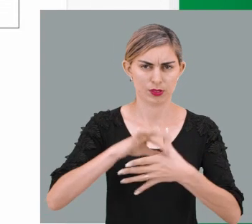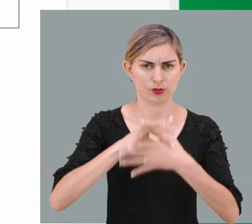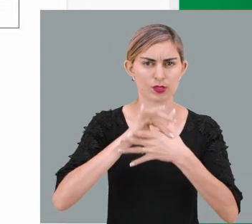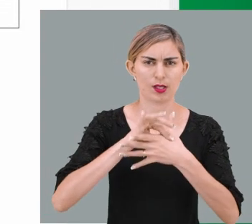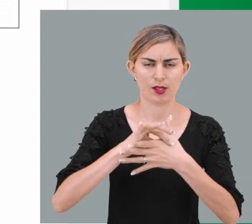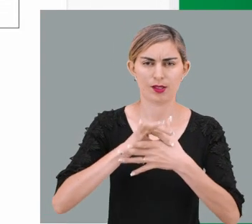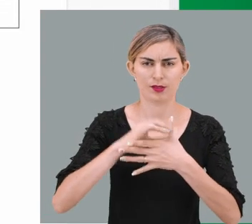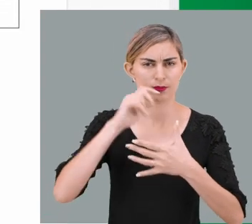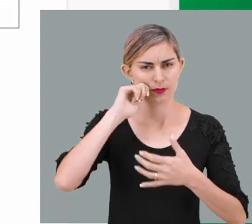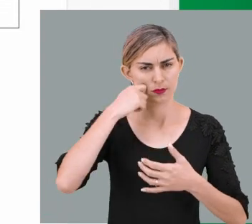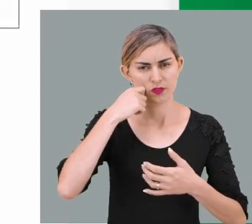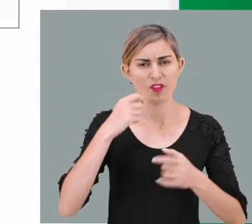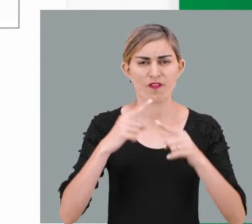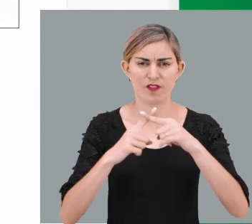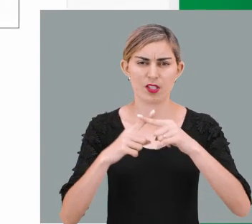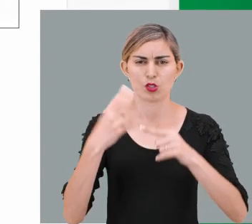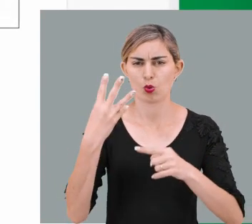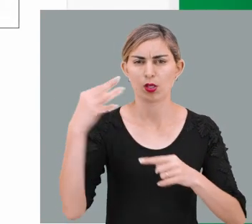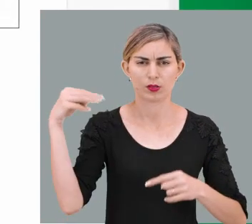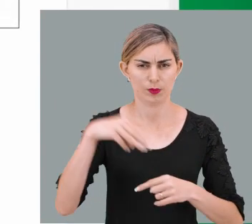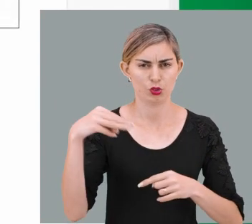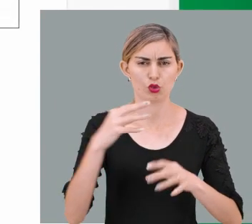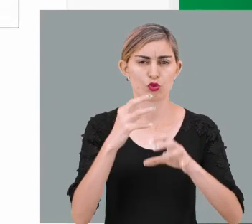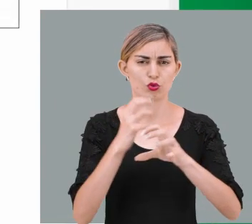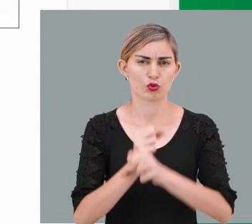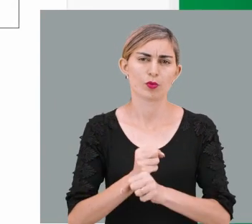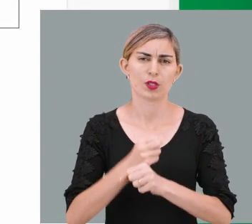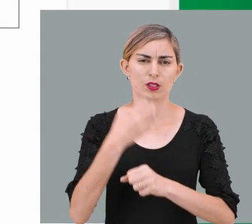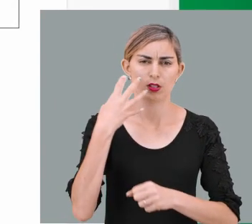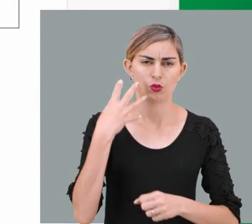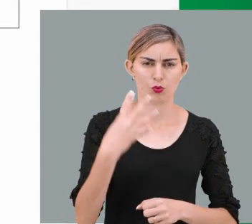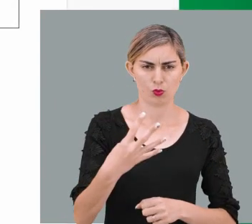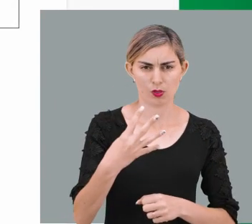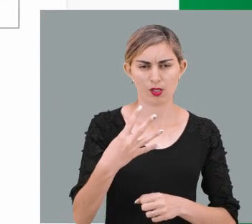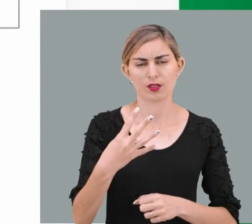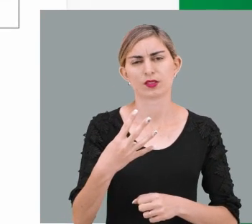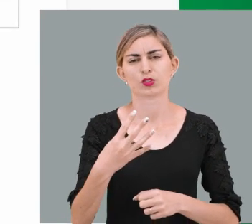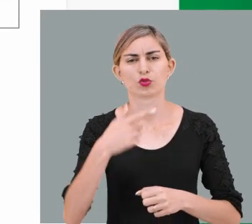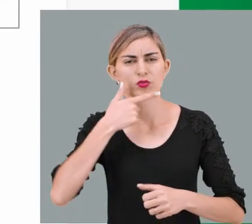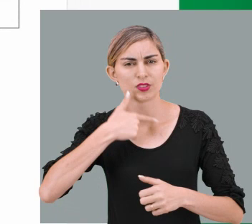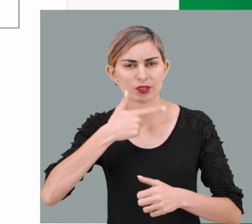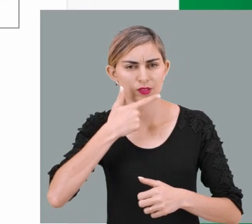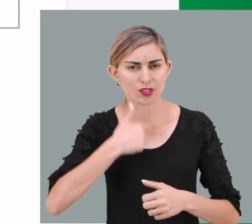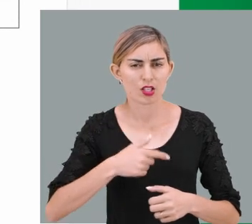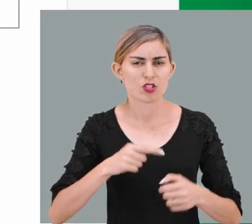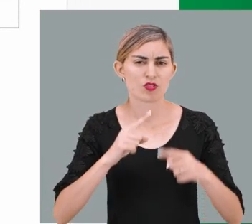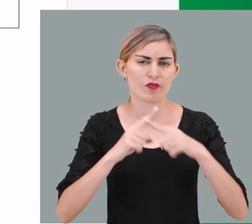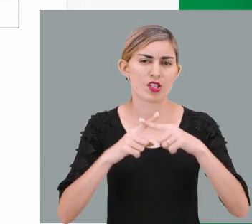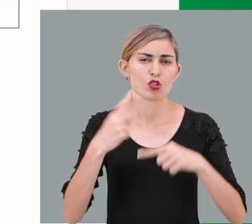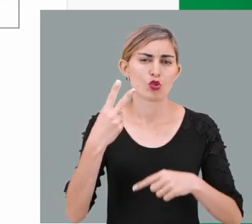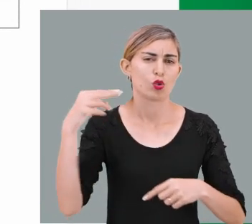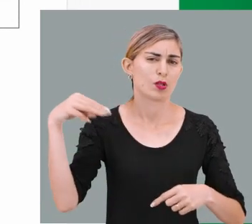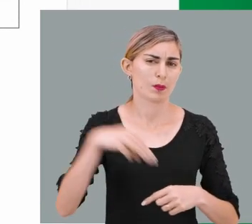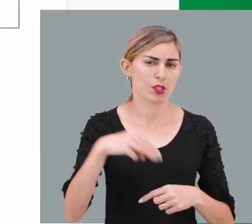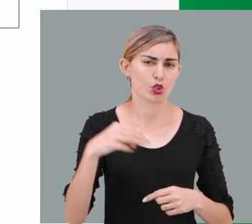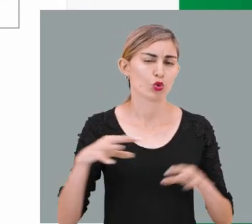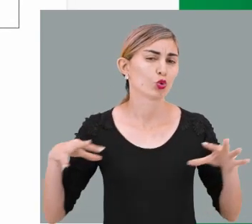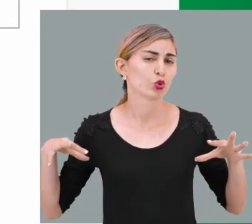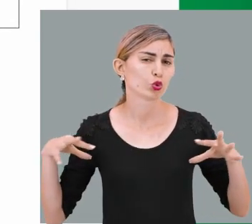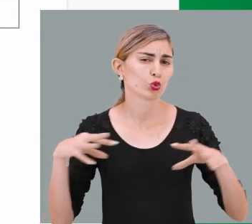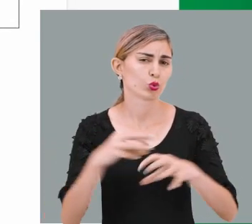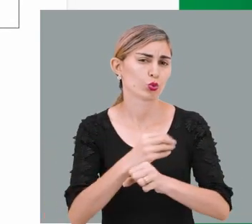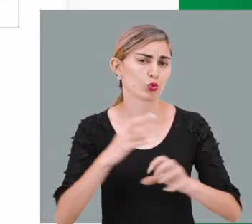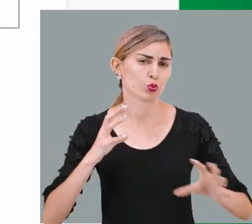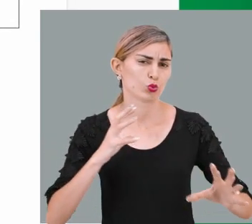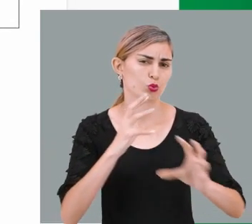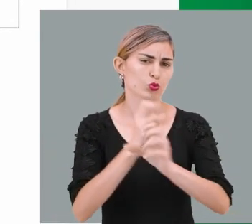sanduíche de carne, vezes 4 minutos, somado a 4, proporção do sanduíche de queijo, vezes 2 minutos. No